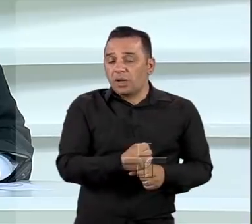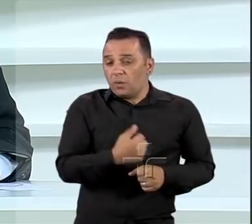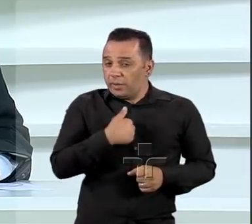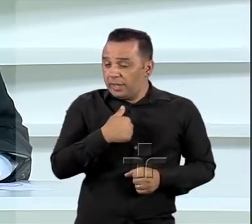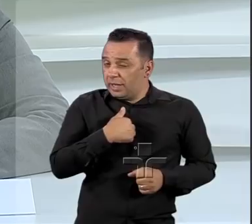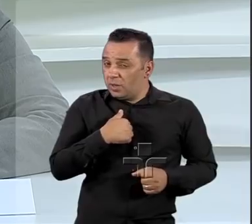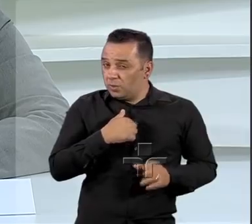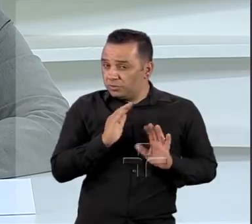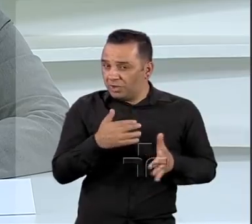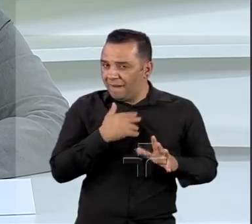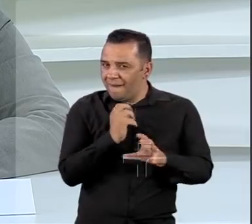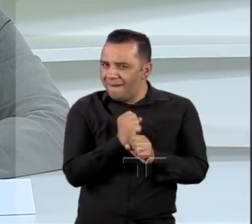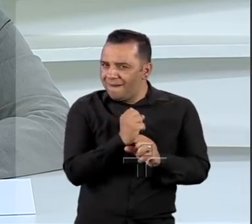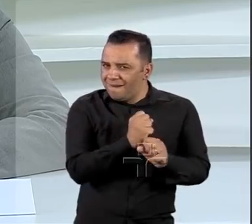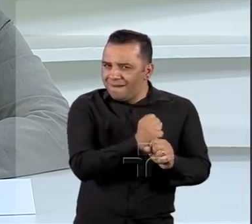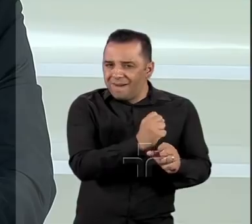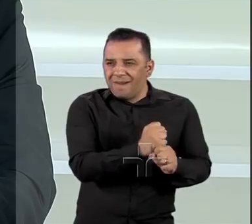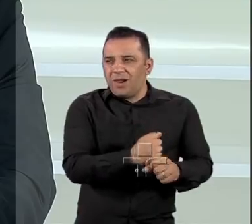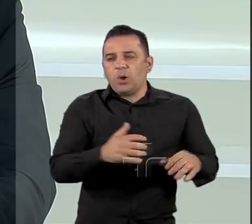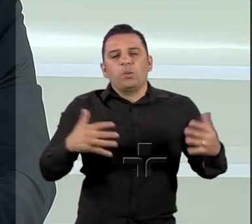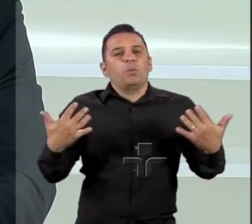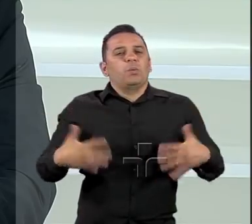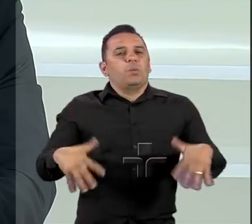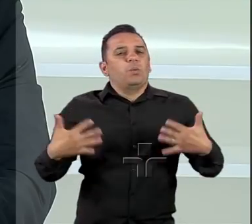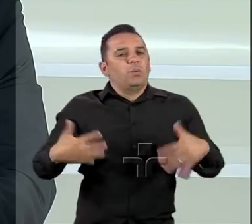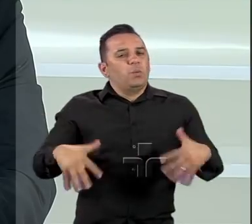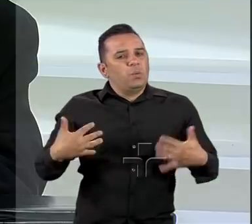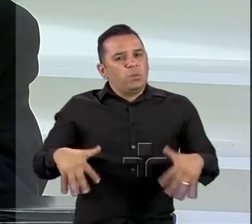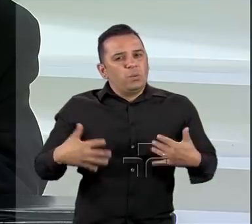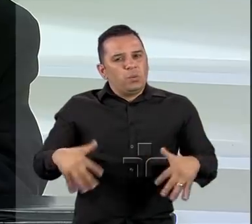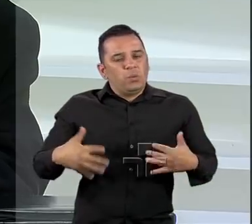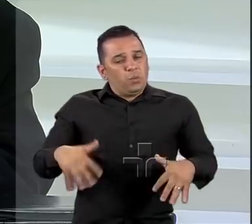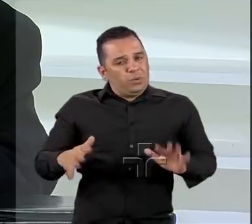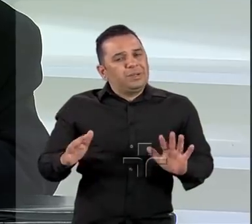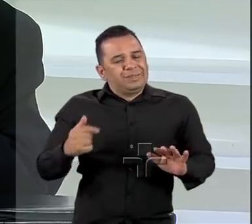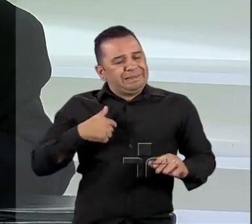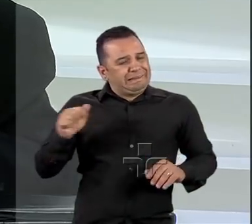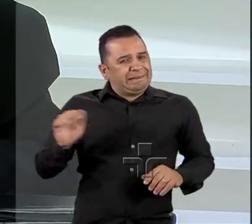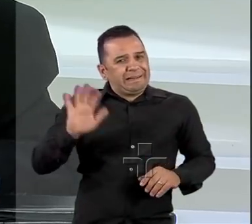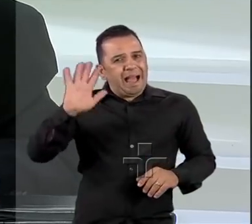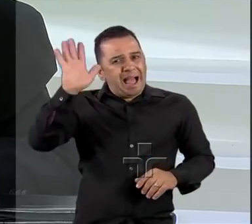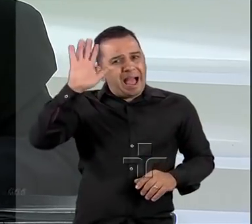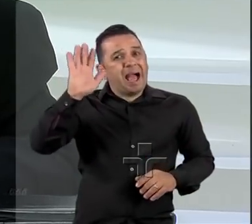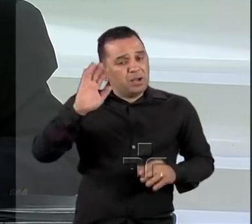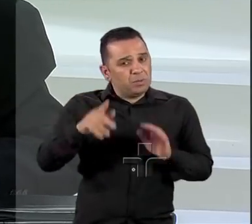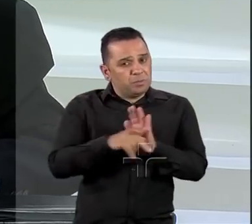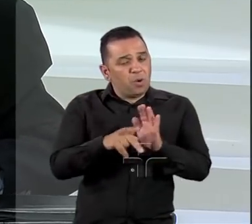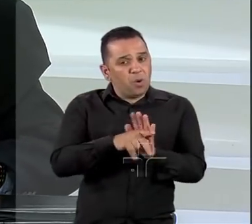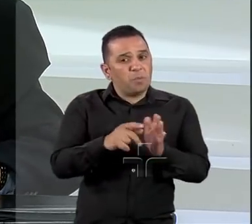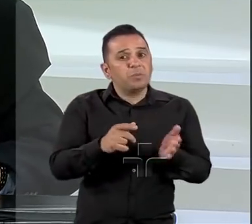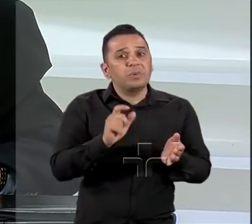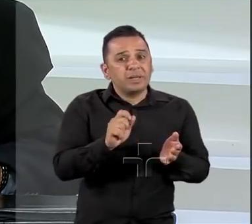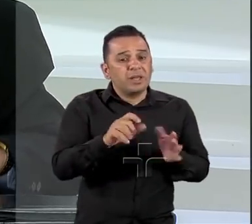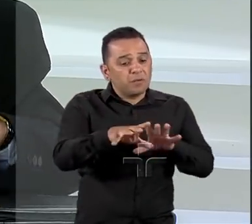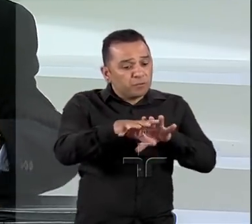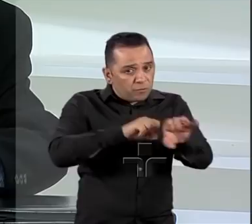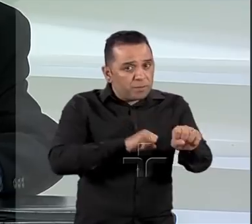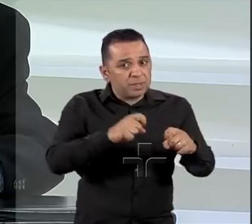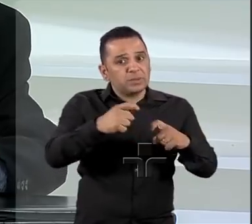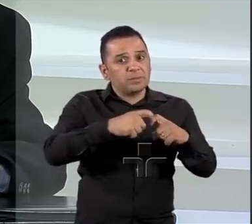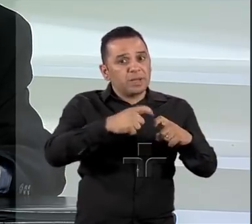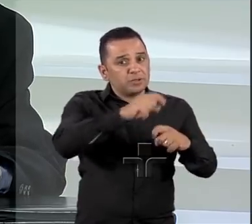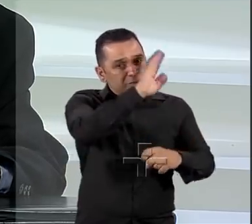é alarmante o que se gasta para formar um médico. Então, isso nós precisamos olhar para a formação médica no